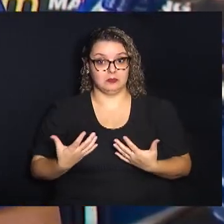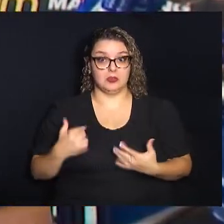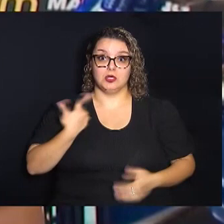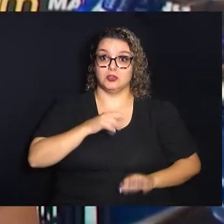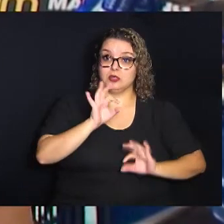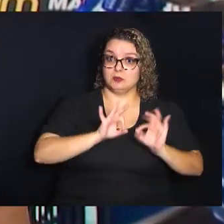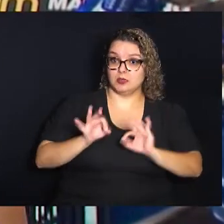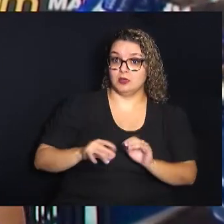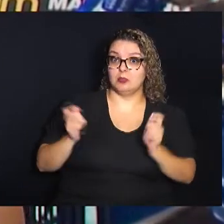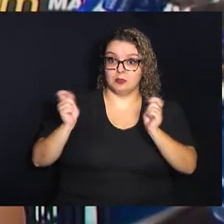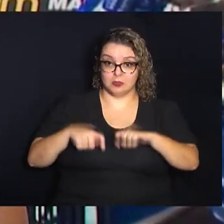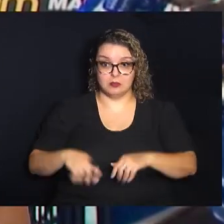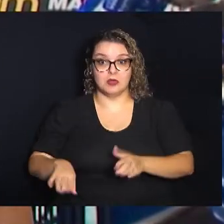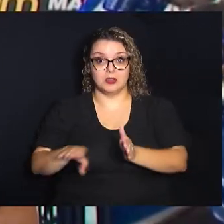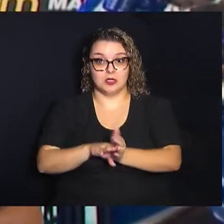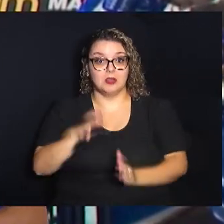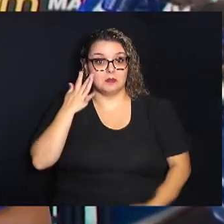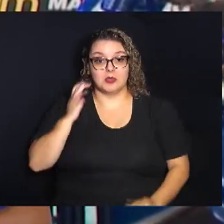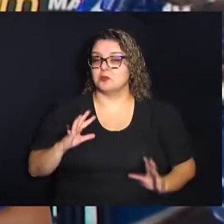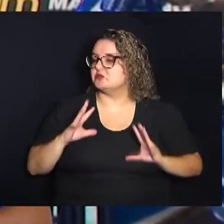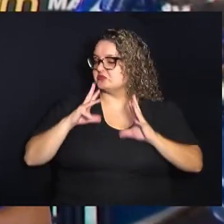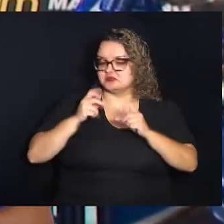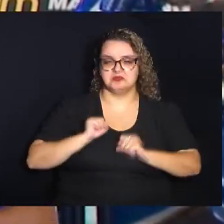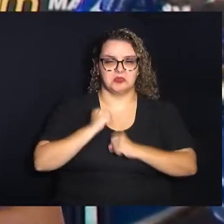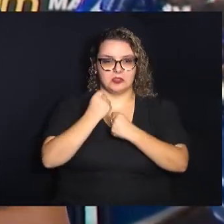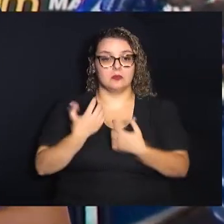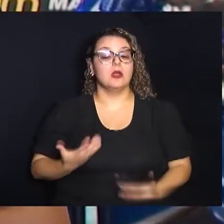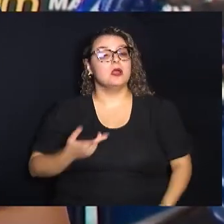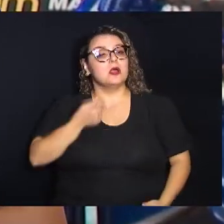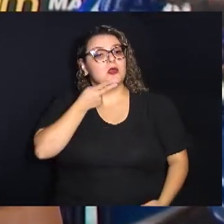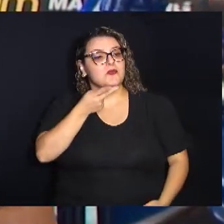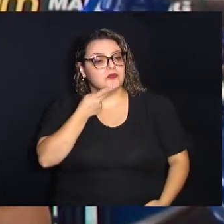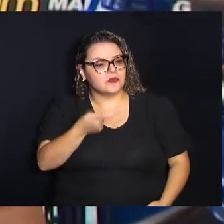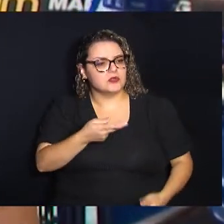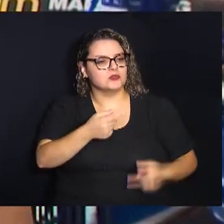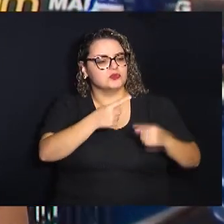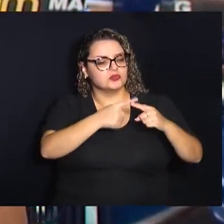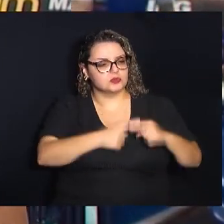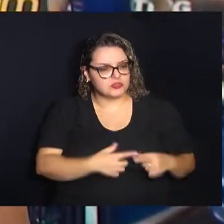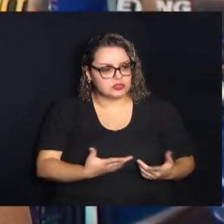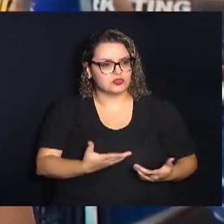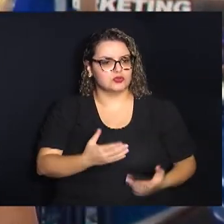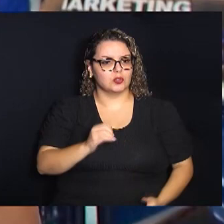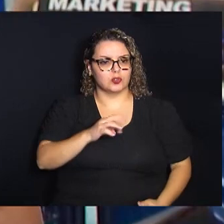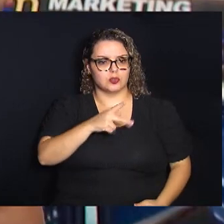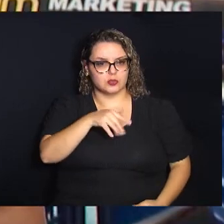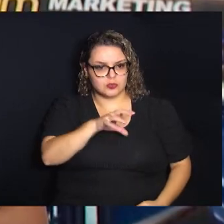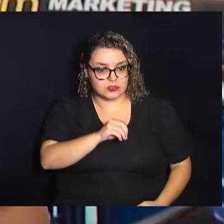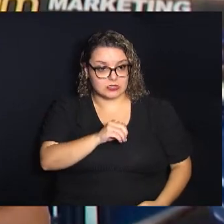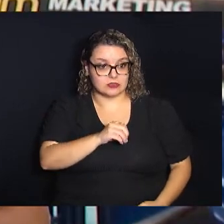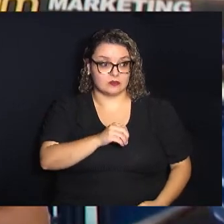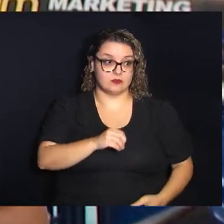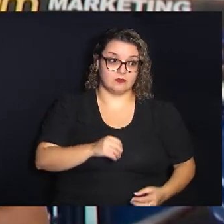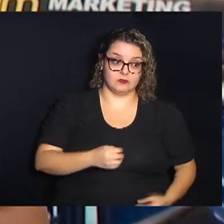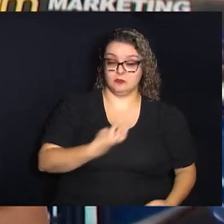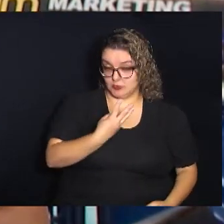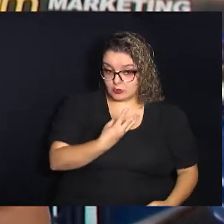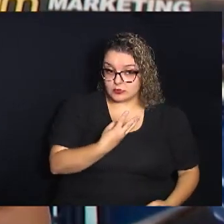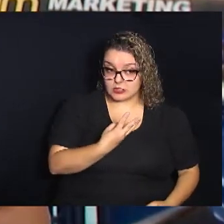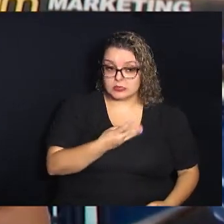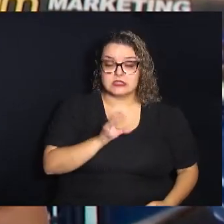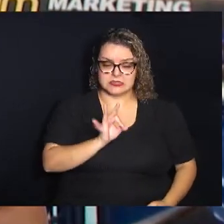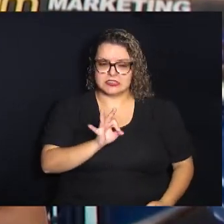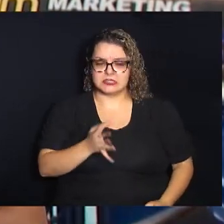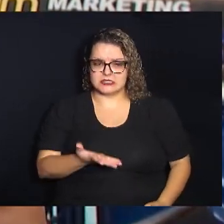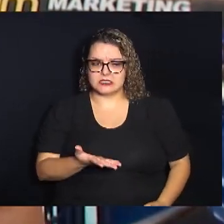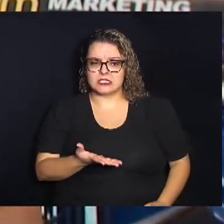melhor possível para chegar amanhã com tudo. Bom, ainda falando sobre esse jogo contra o Cruzeiro, esses jogos que foram 3, com